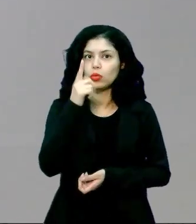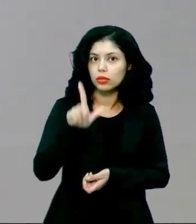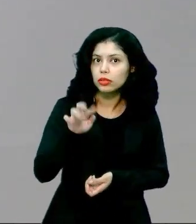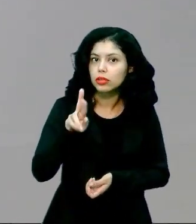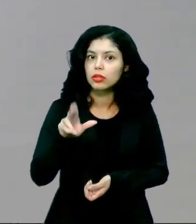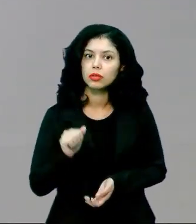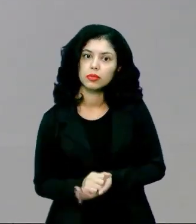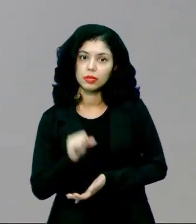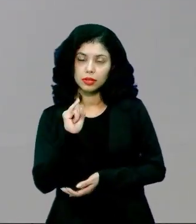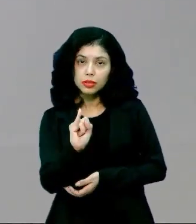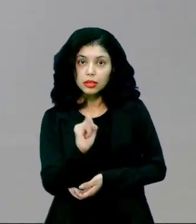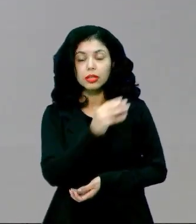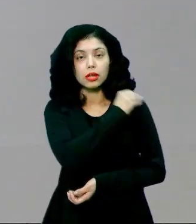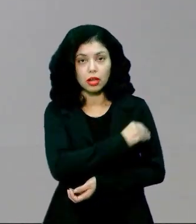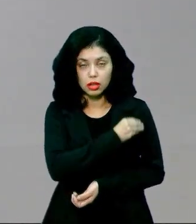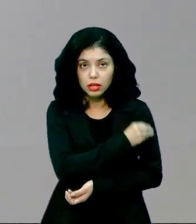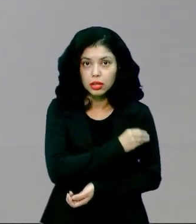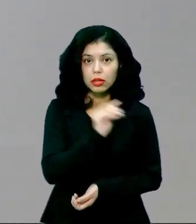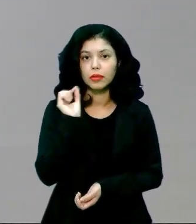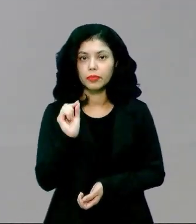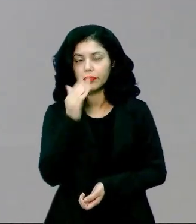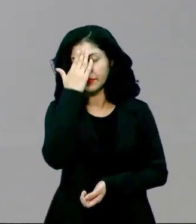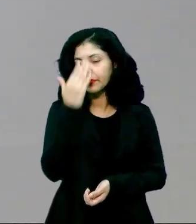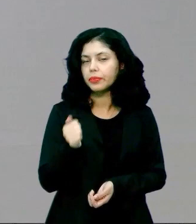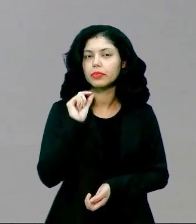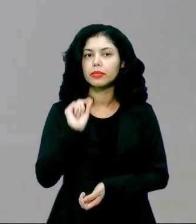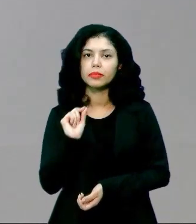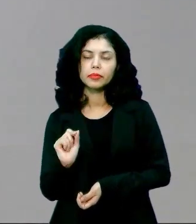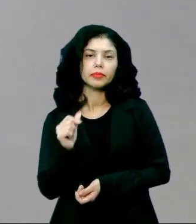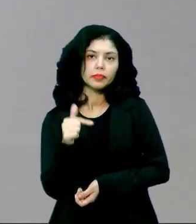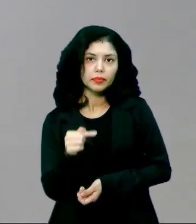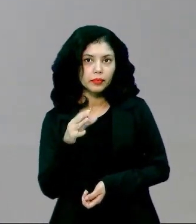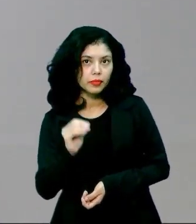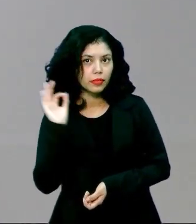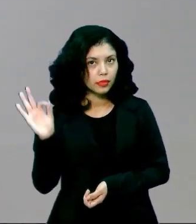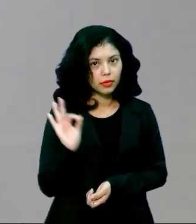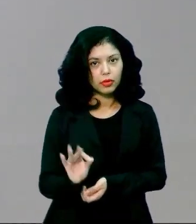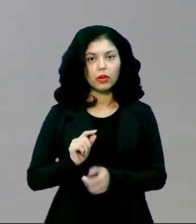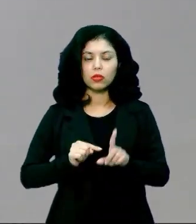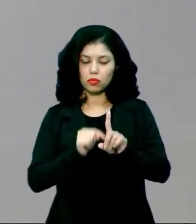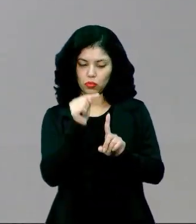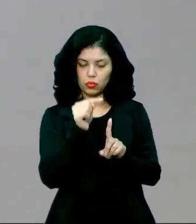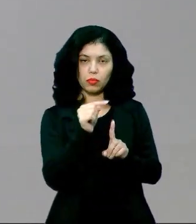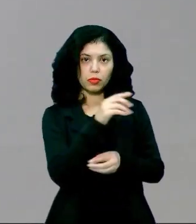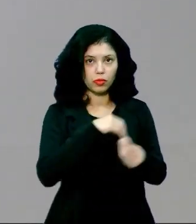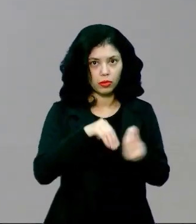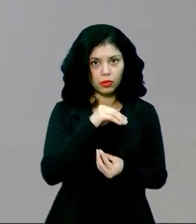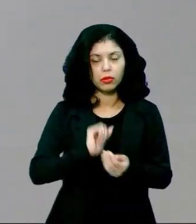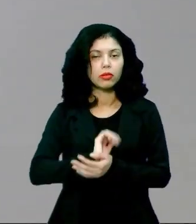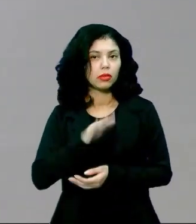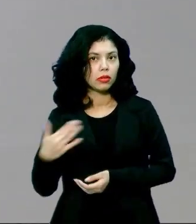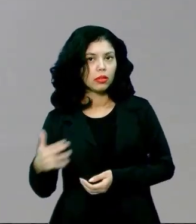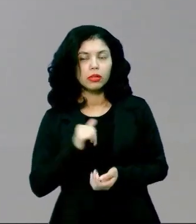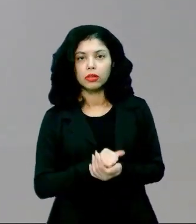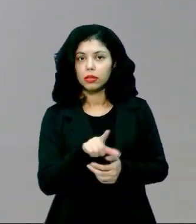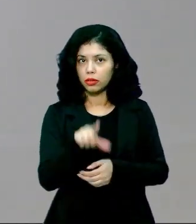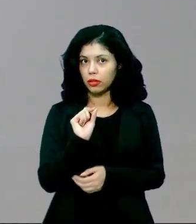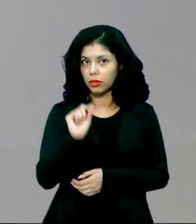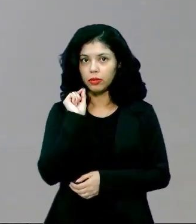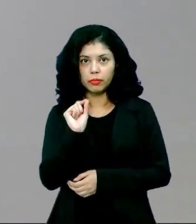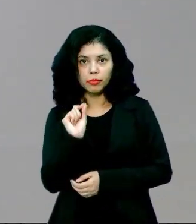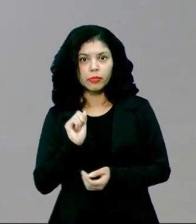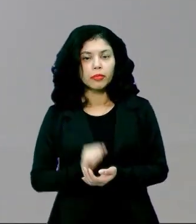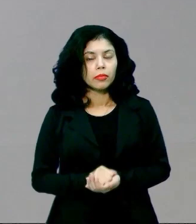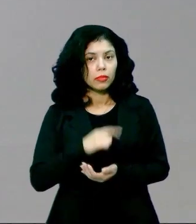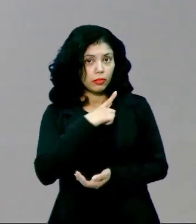litro. E se é álcool 70, o que nós sabemos? Nós sabemos que temos 70% do volume de soluto. Então podemos fazer a dedução que,